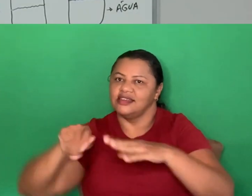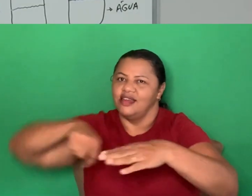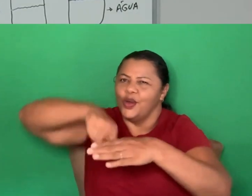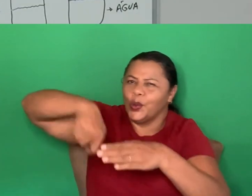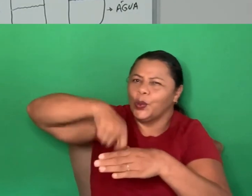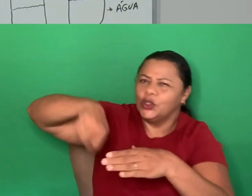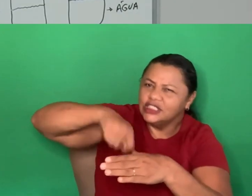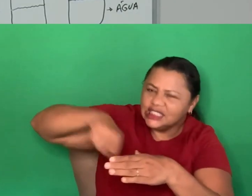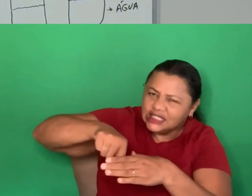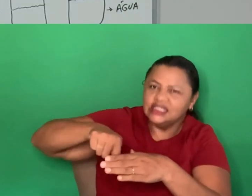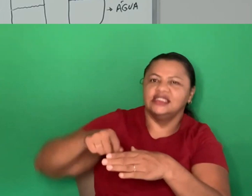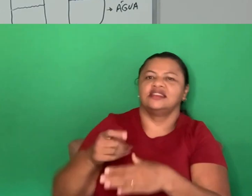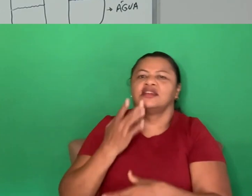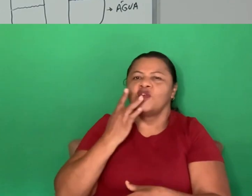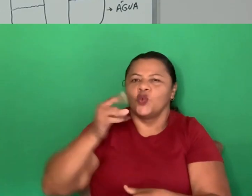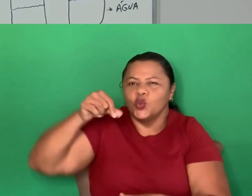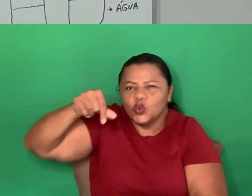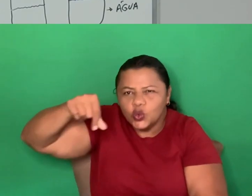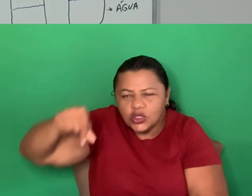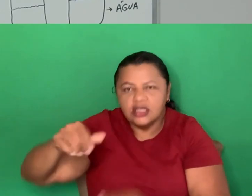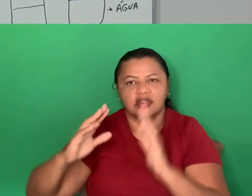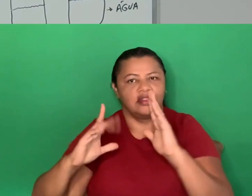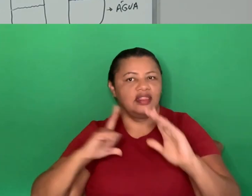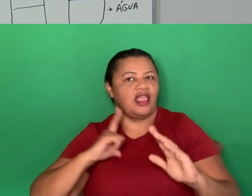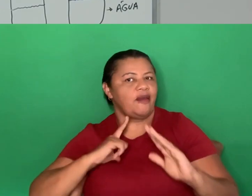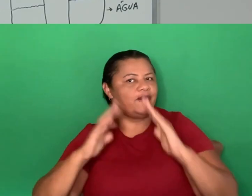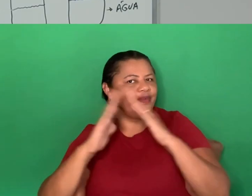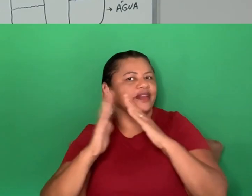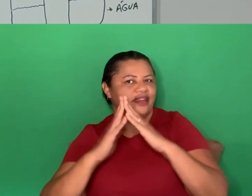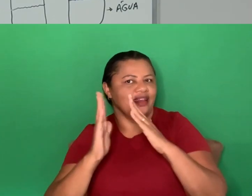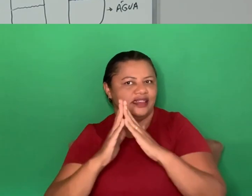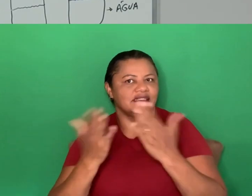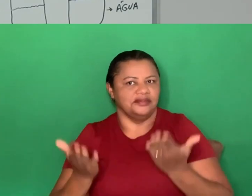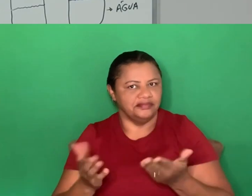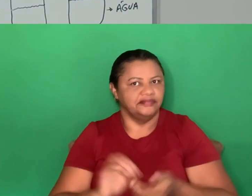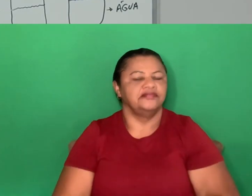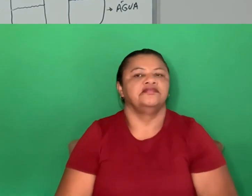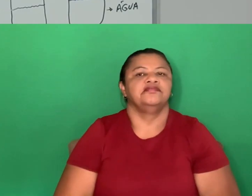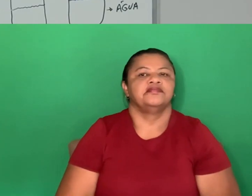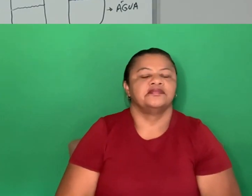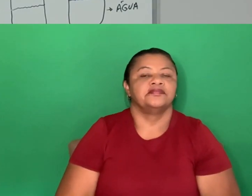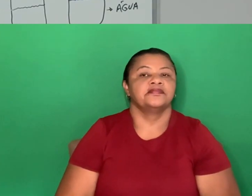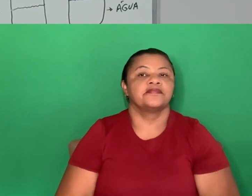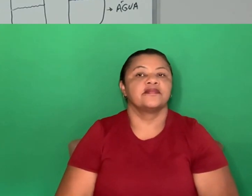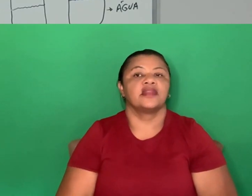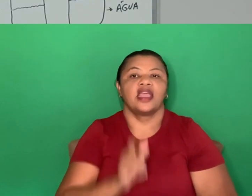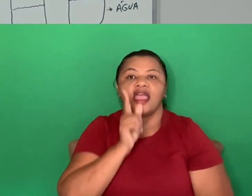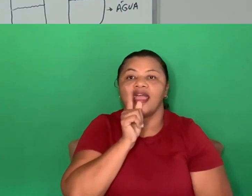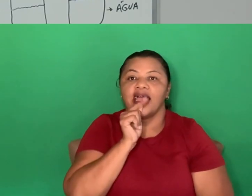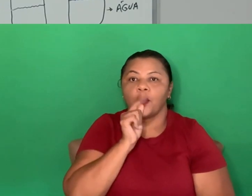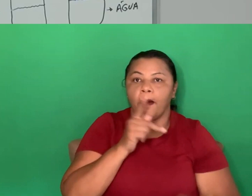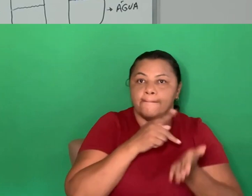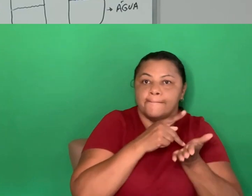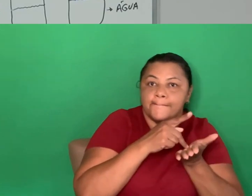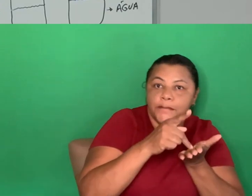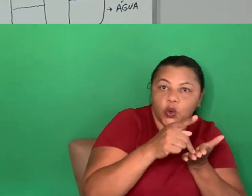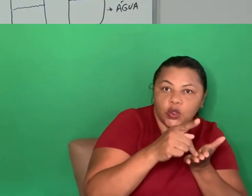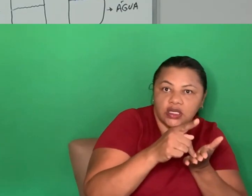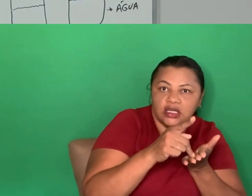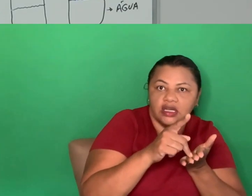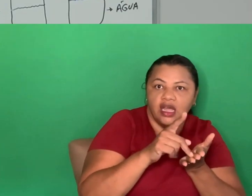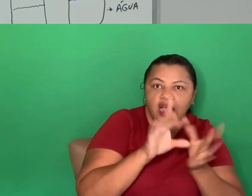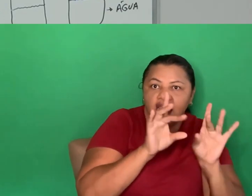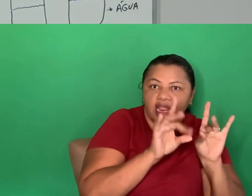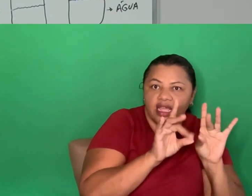homogênea, não necessariamente, né, eu estou falando, ou melhor, necessariamente